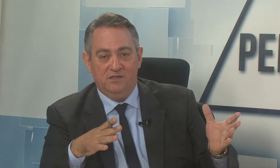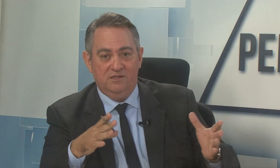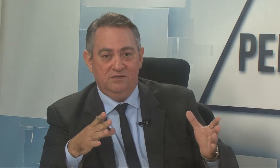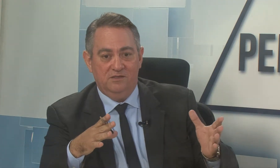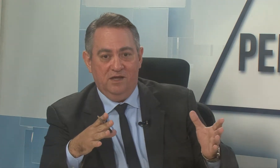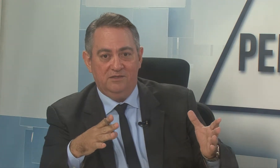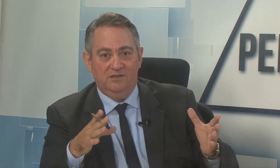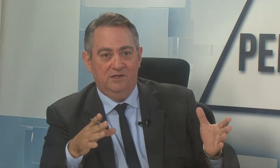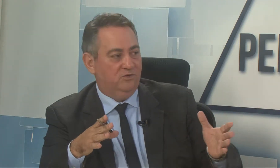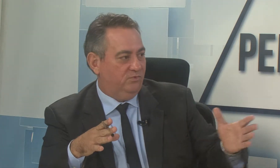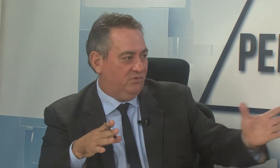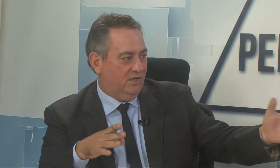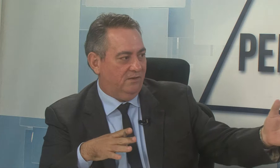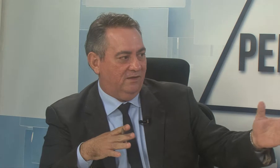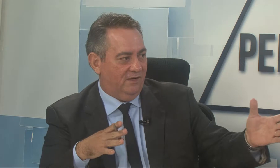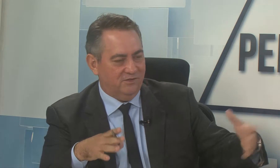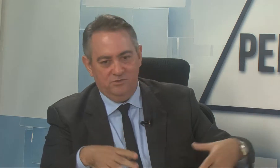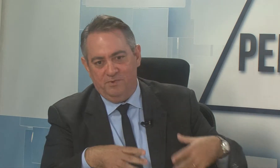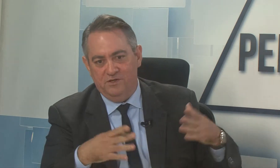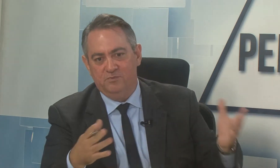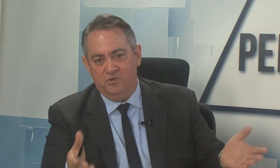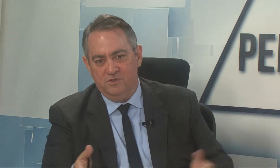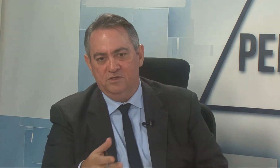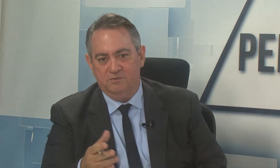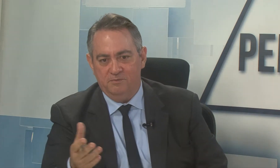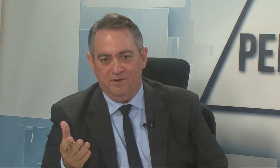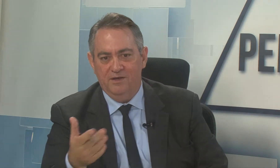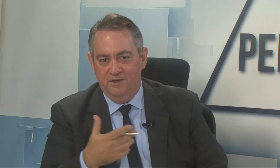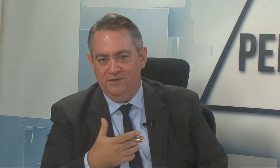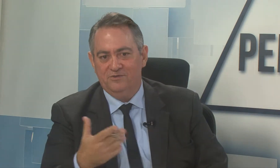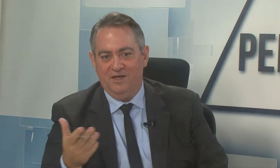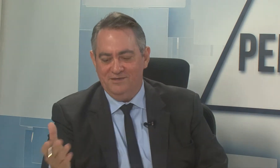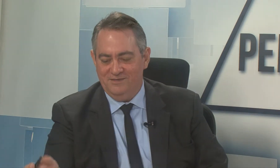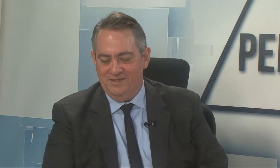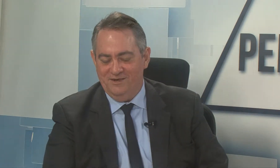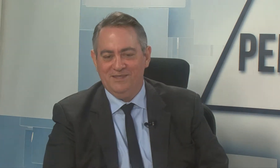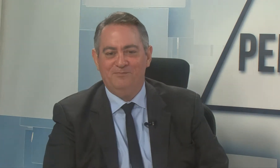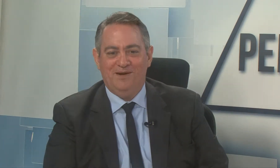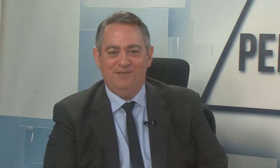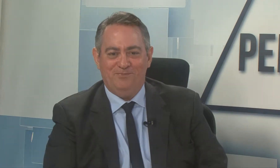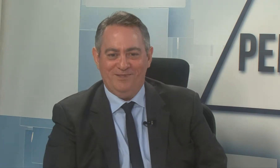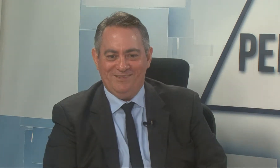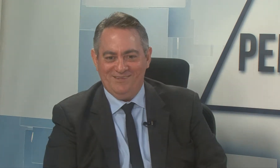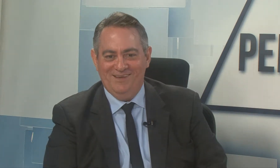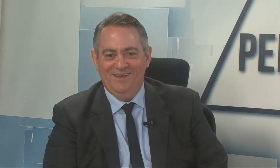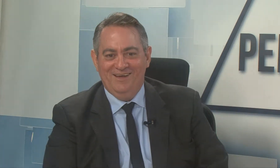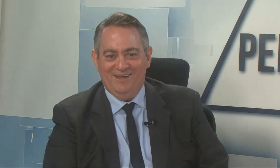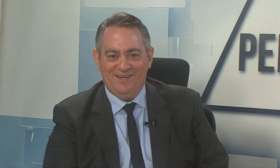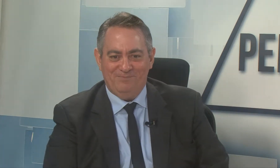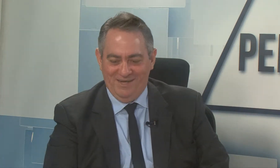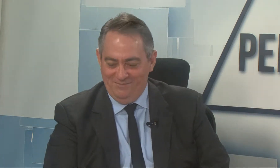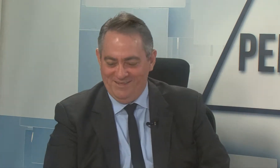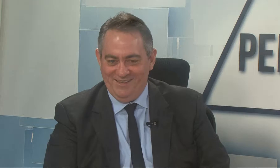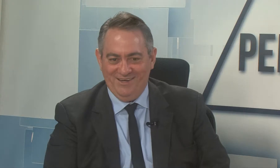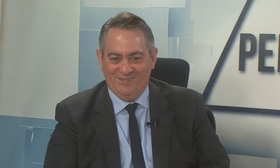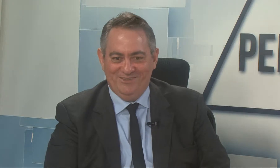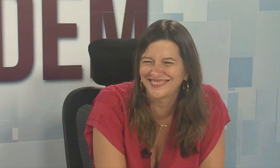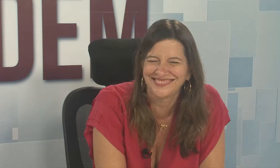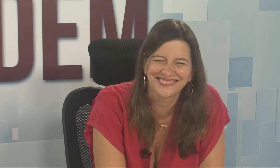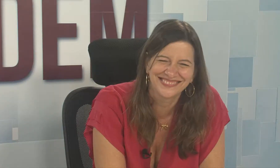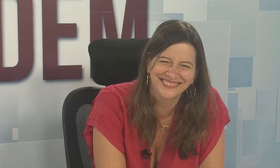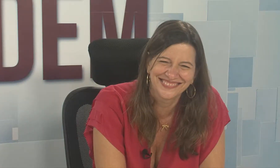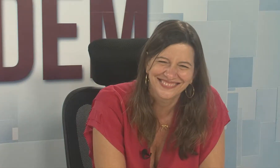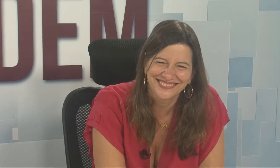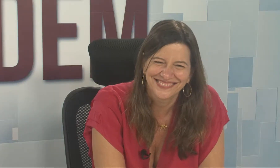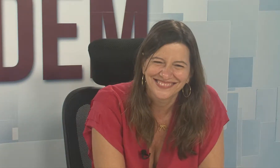dizer que atenderam porque ela tinha um parente importante, eu estava dizendo na hora que parente importante atrapalha mais do que